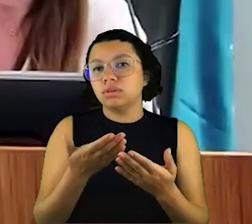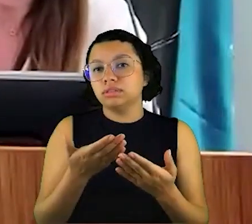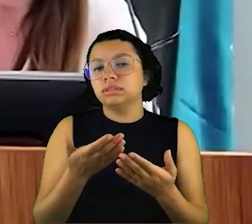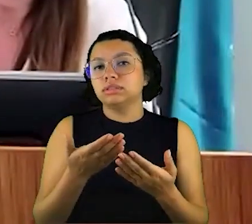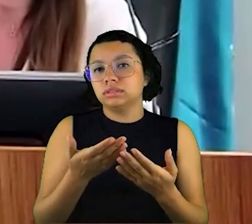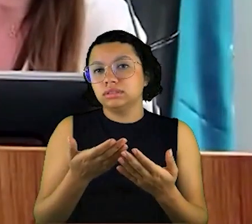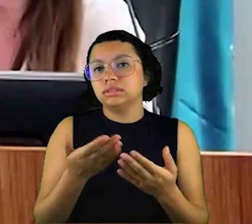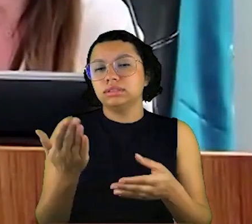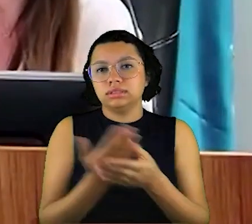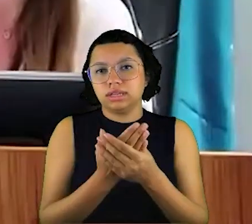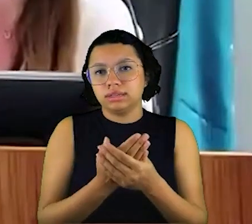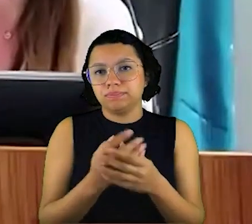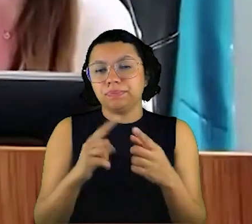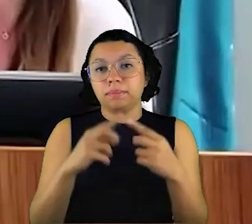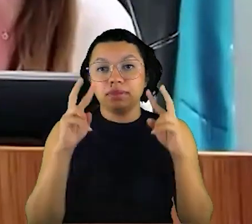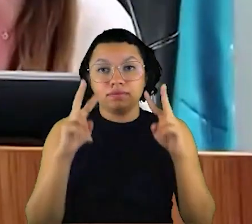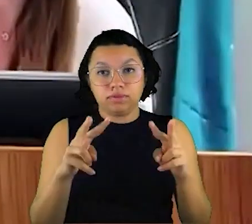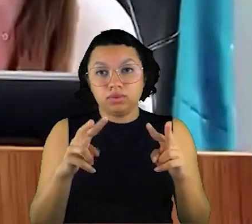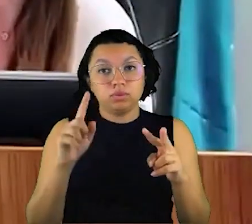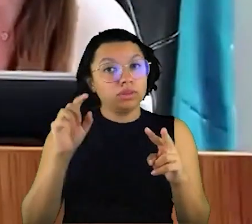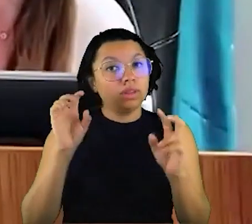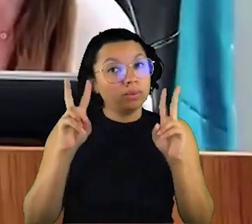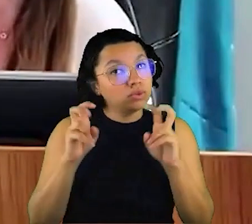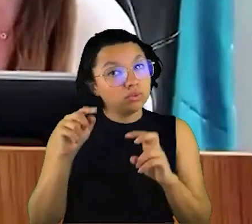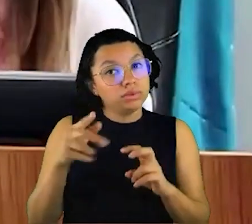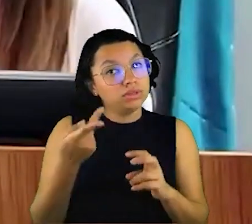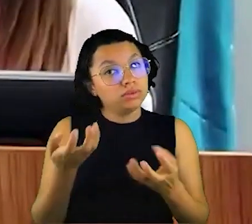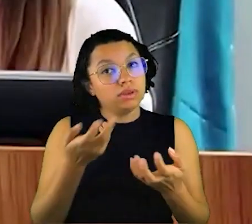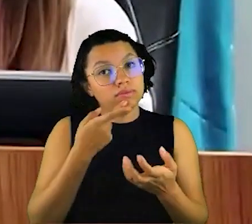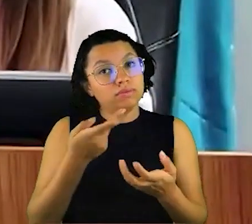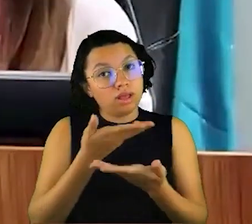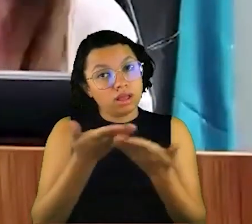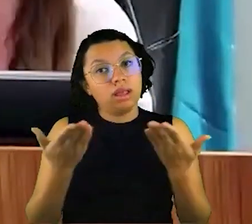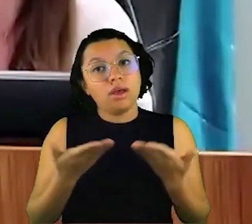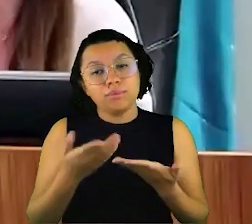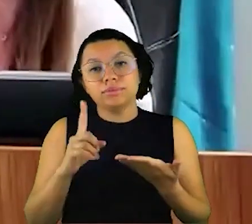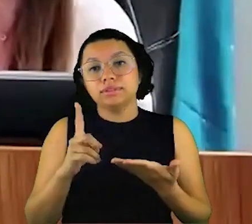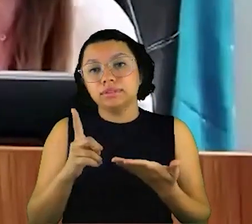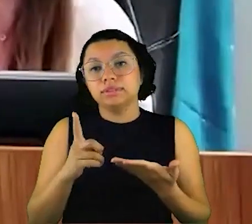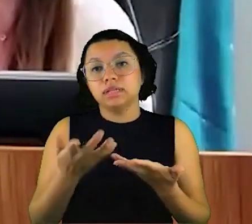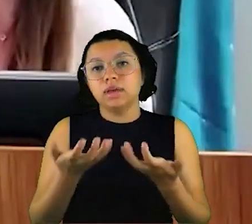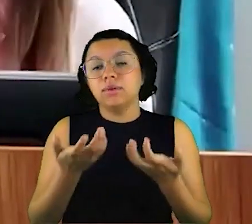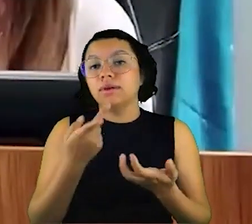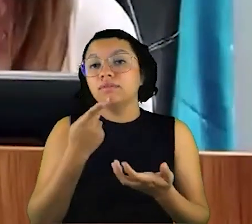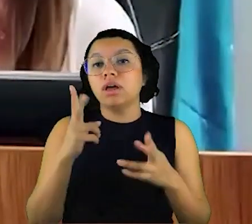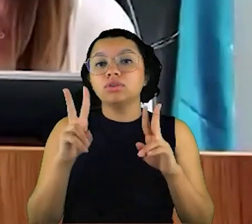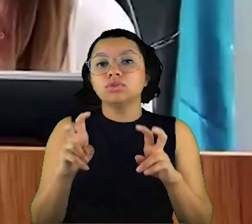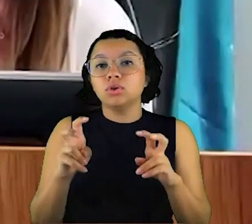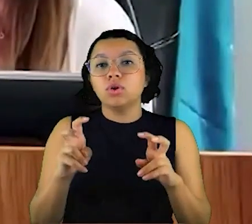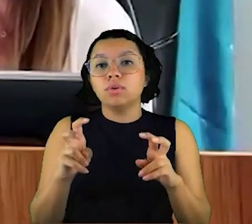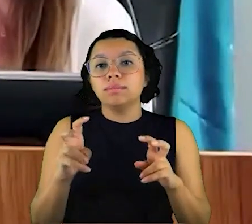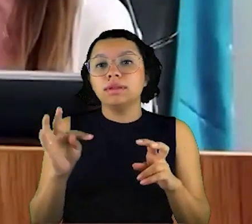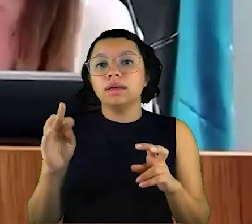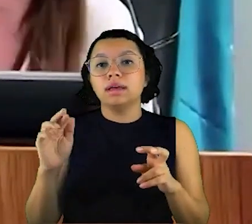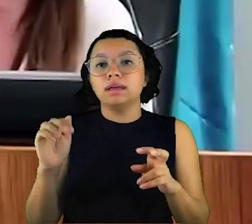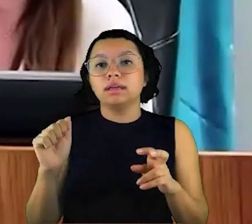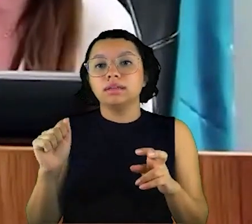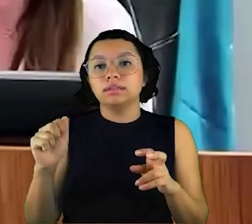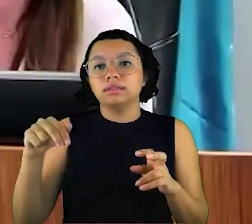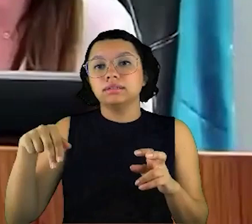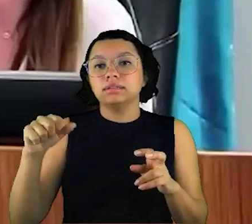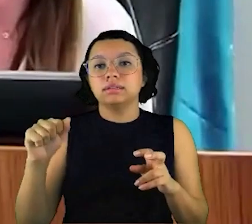desses casos? Mas, vejam, não é disso que eu quero falar com vocês. Eu quero lhes falar sobre a transação